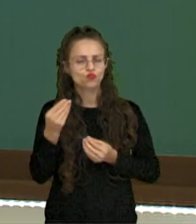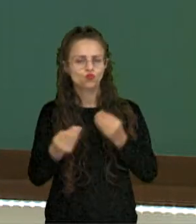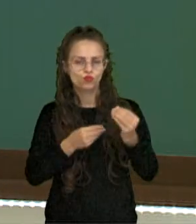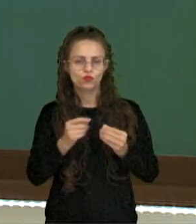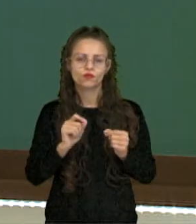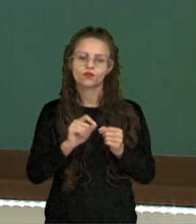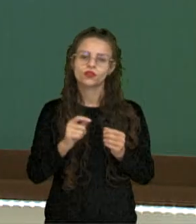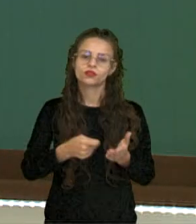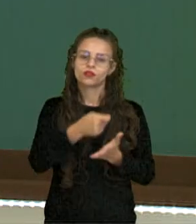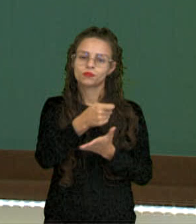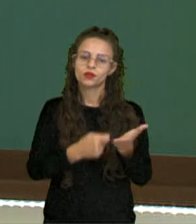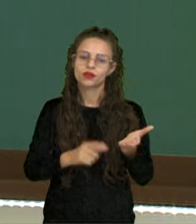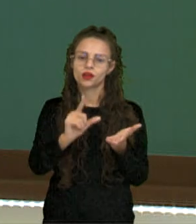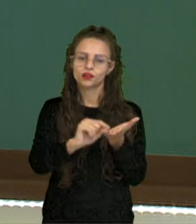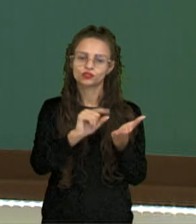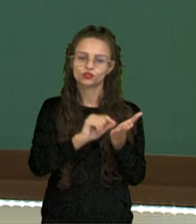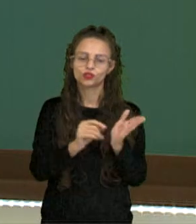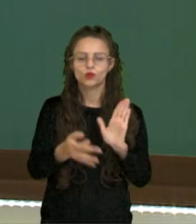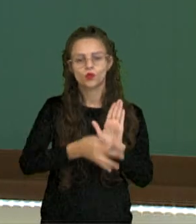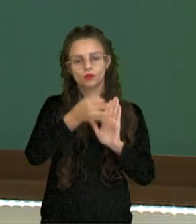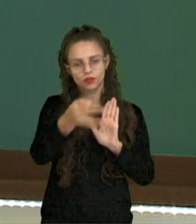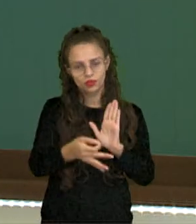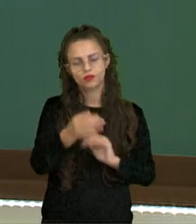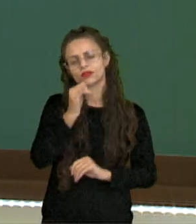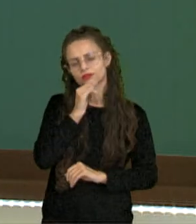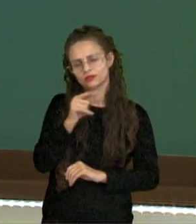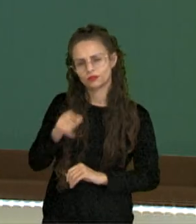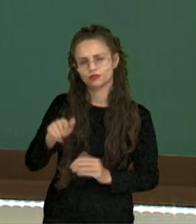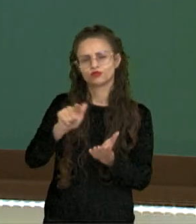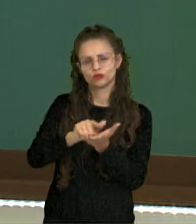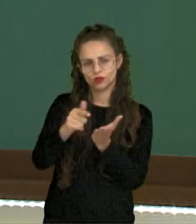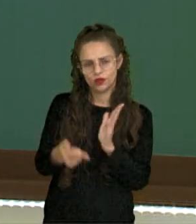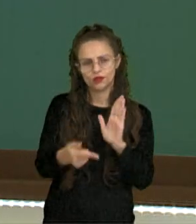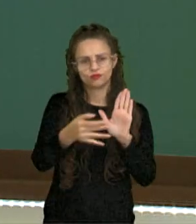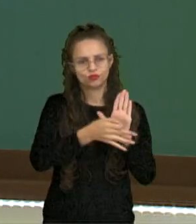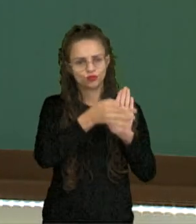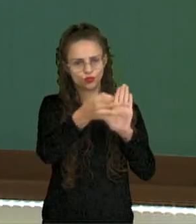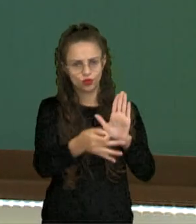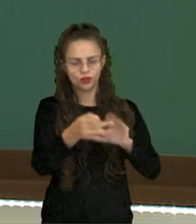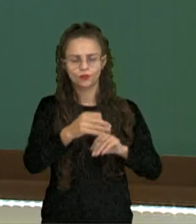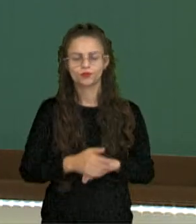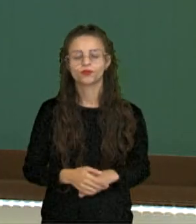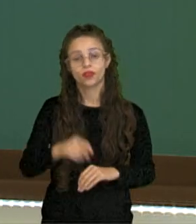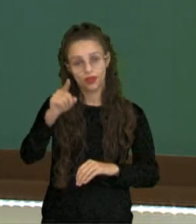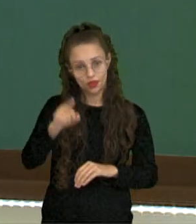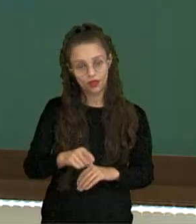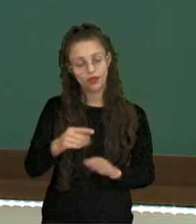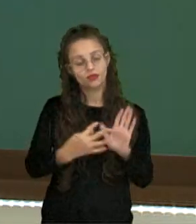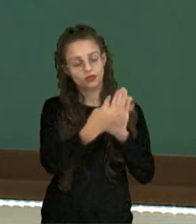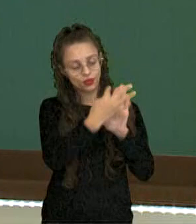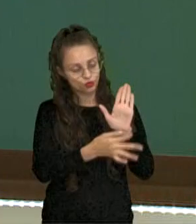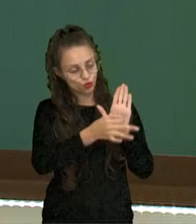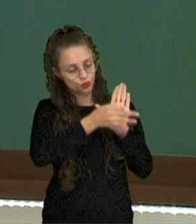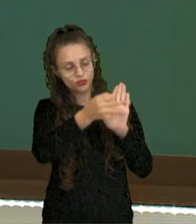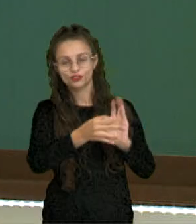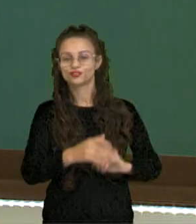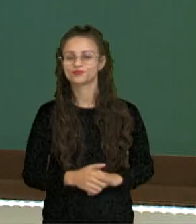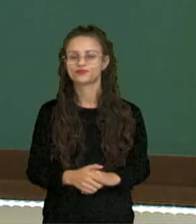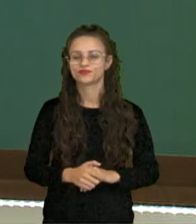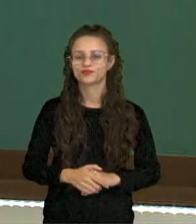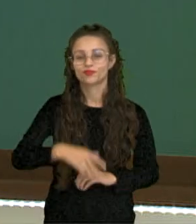de artigo de opinião, no nosso caso aqui, um editorial, que é um texto opinativo.